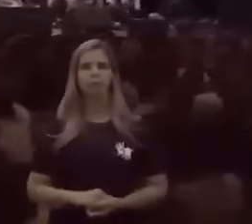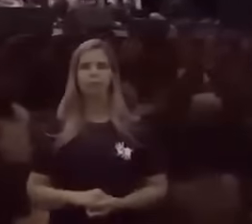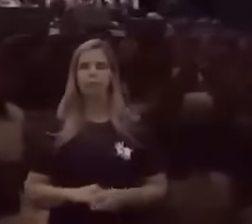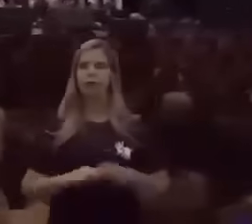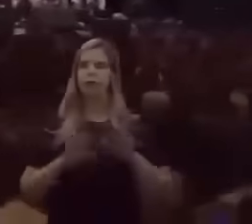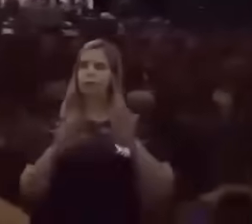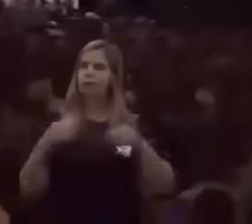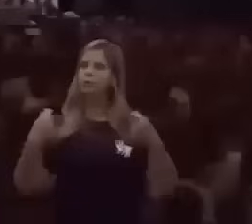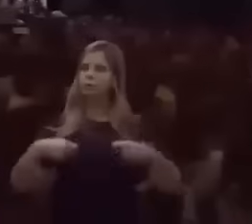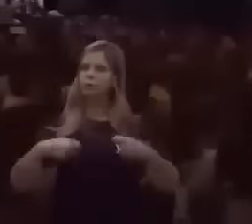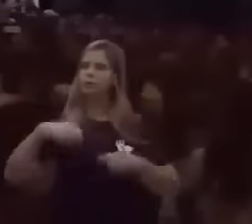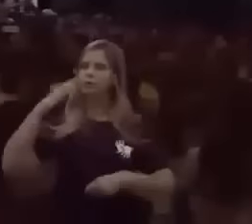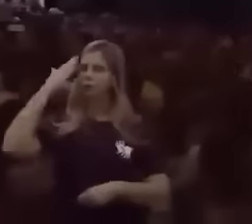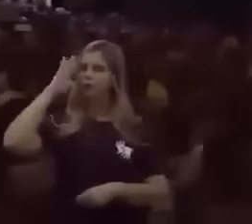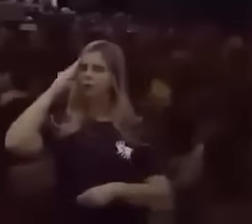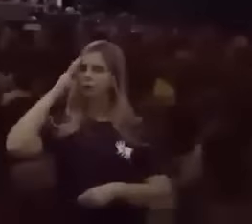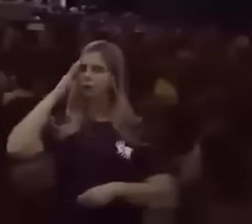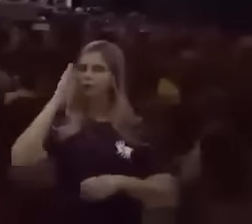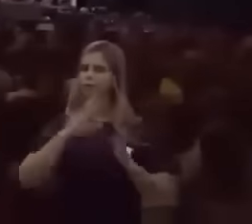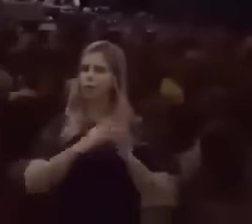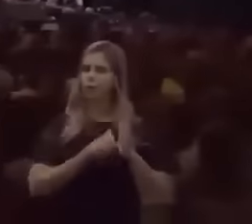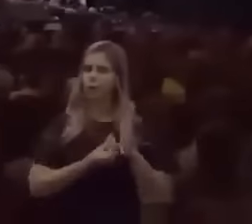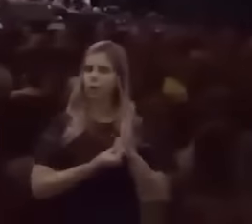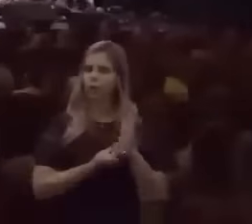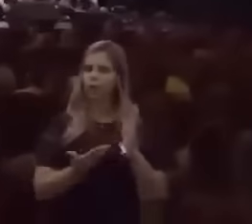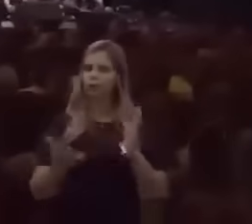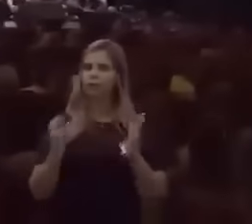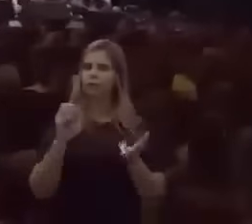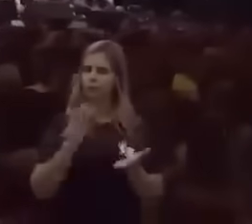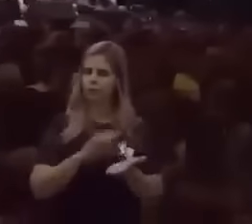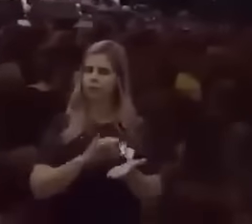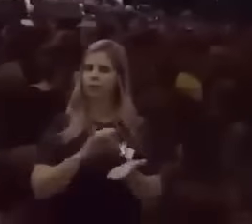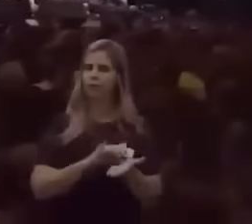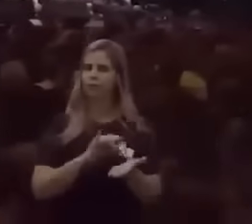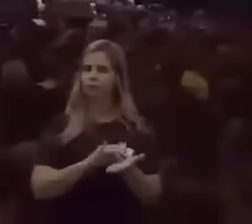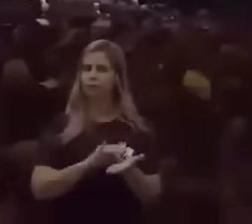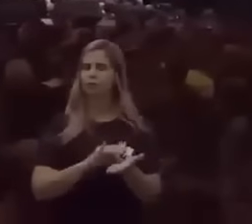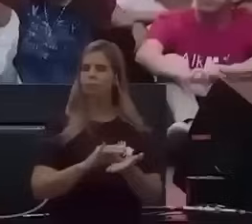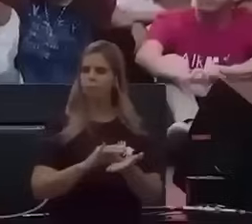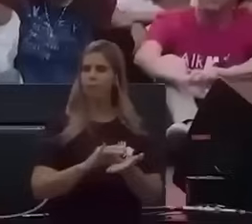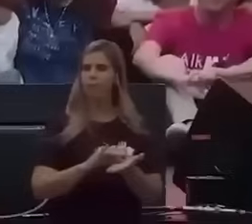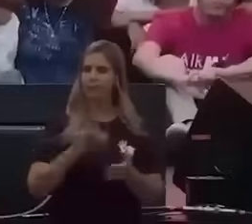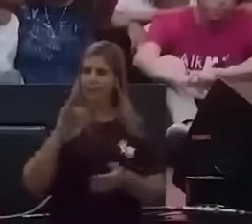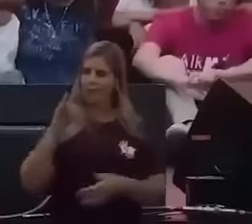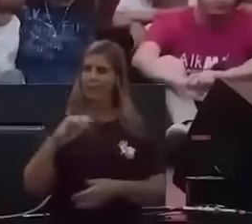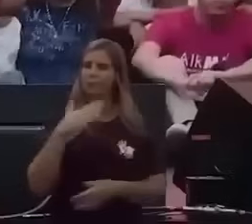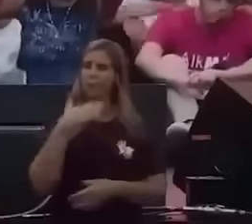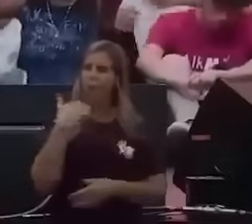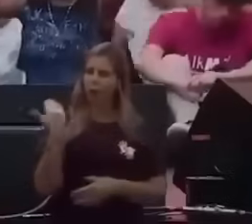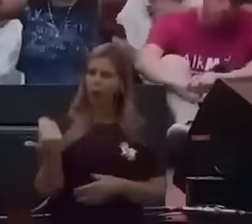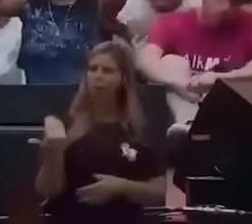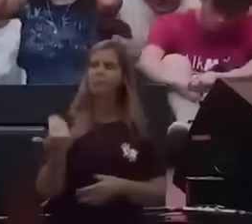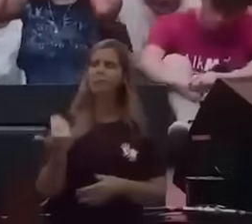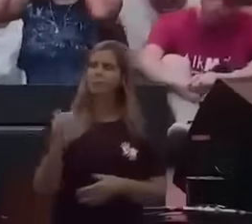Nós precisamos entender a verdade do Evangelho. Se vivemos para o Senhor, vivemos; se morremos para o Senhor, morremos;